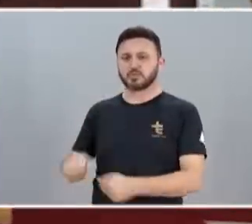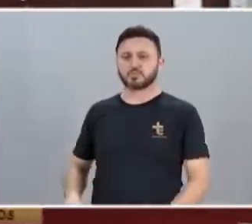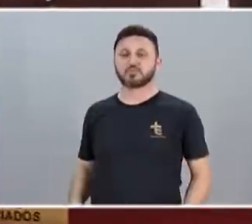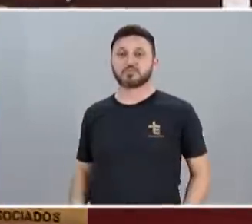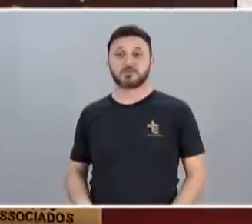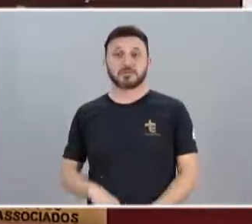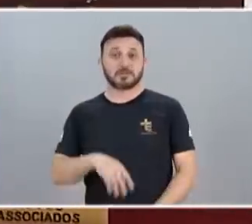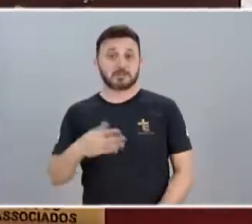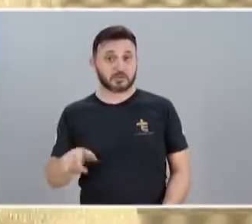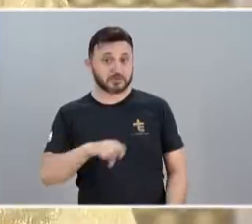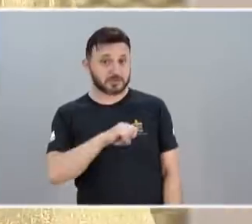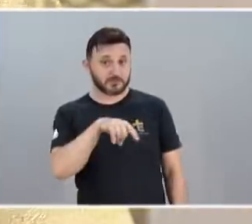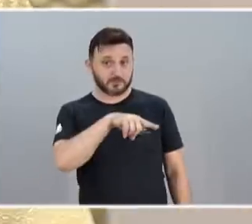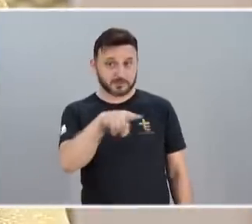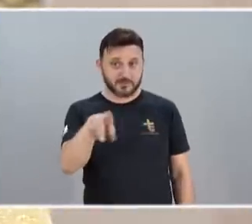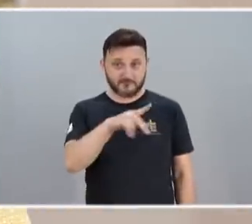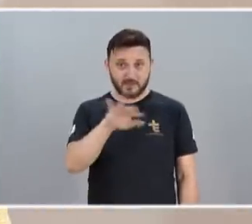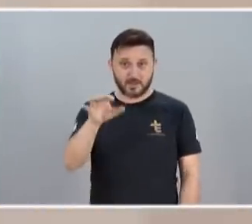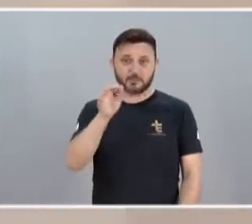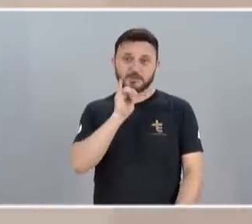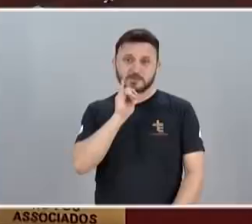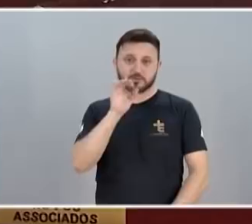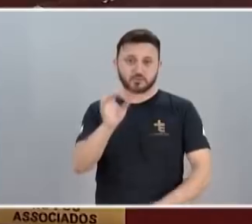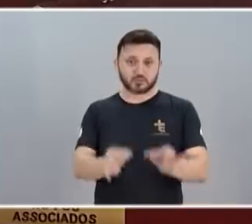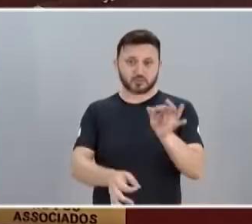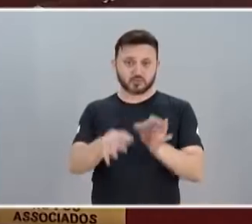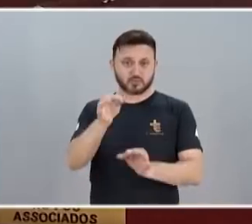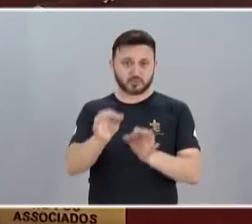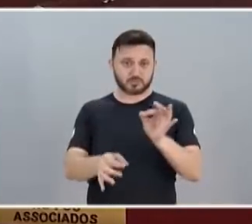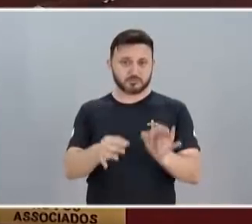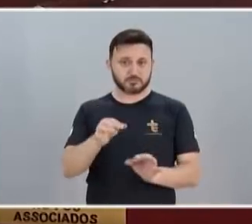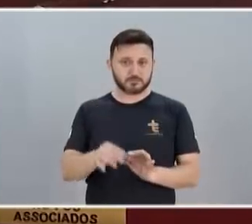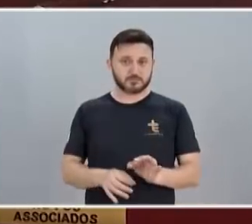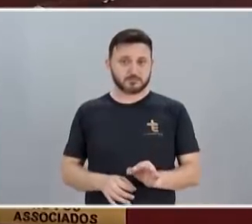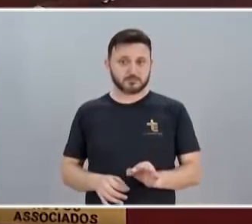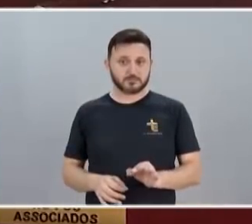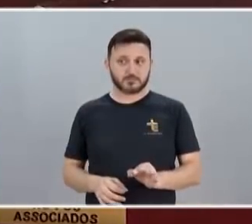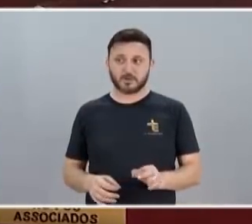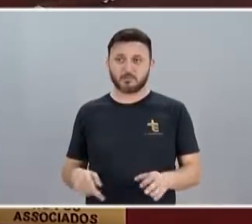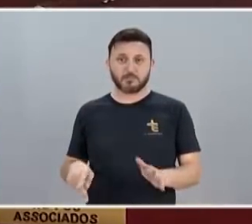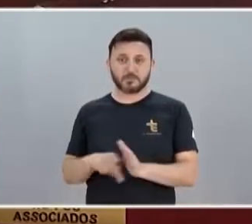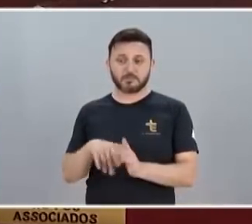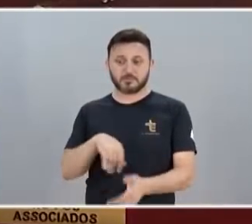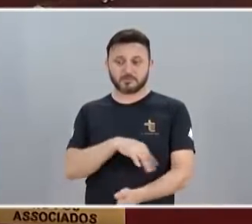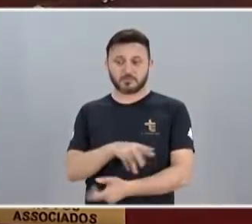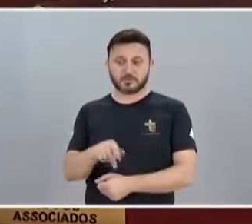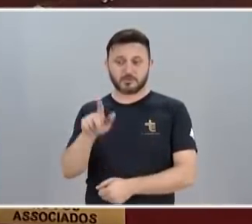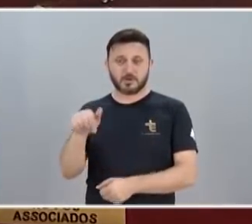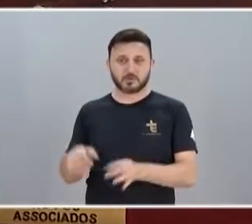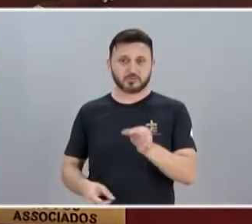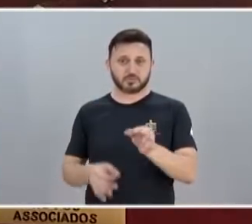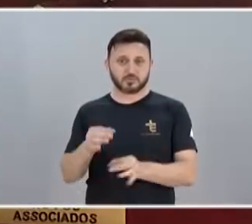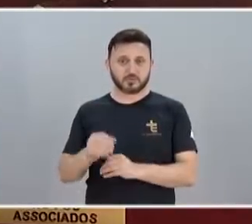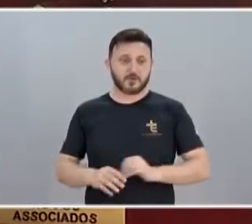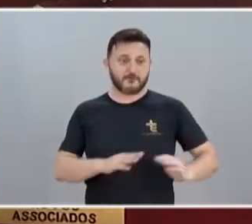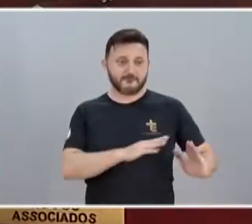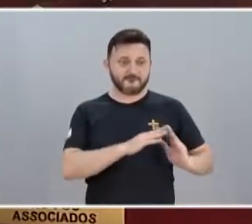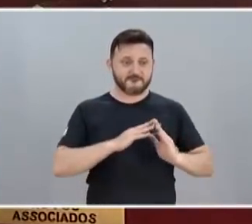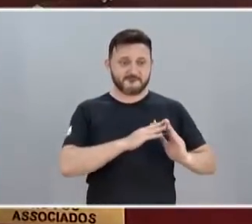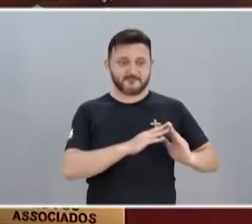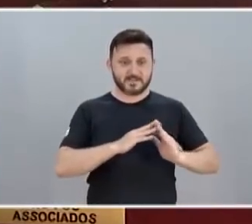júri, e o mundo é o nosso júri, o mundo é o nosso júri, o vizinho da tua